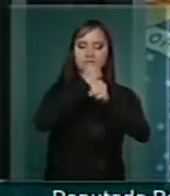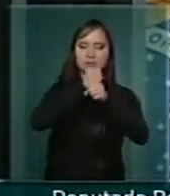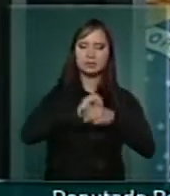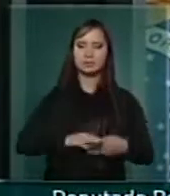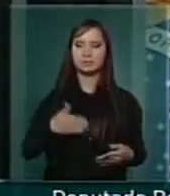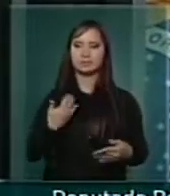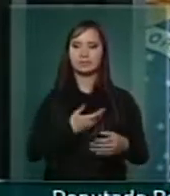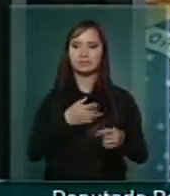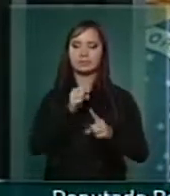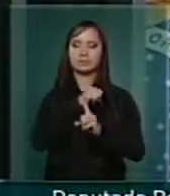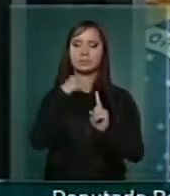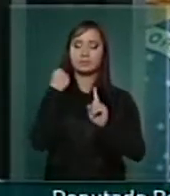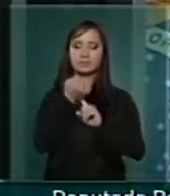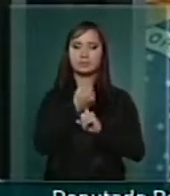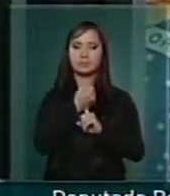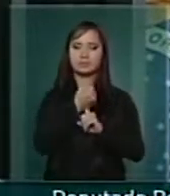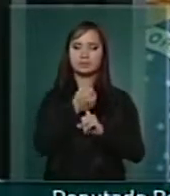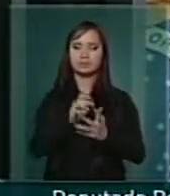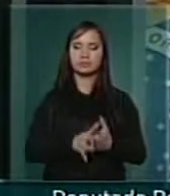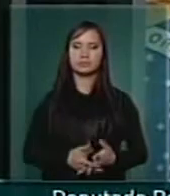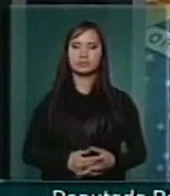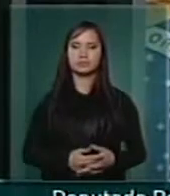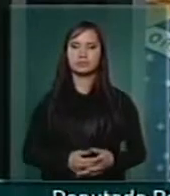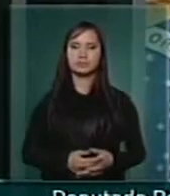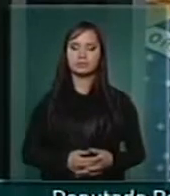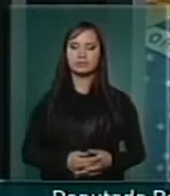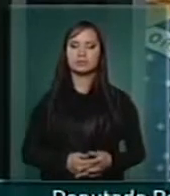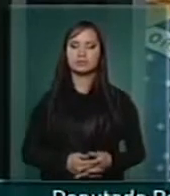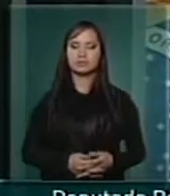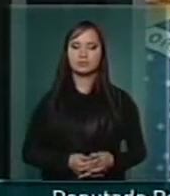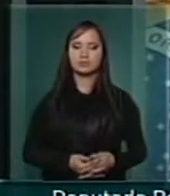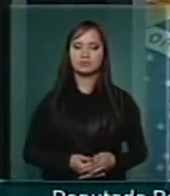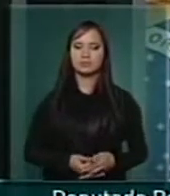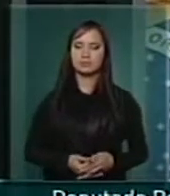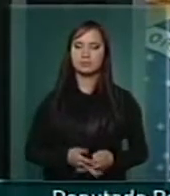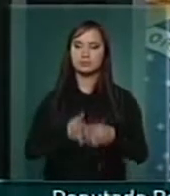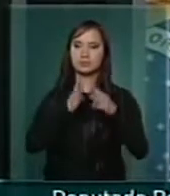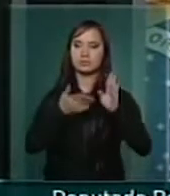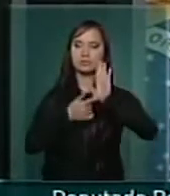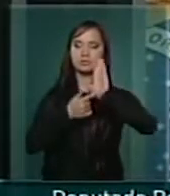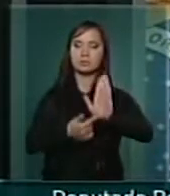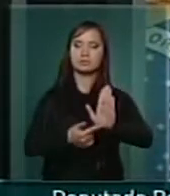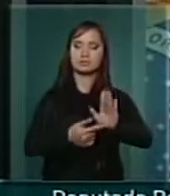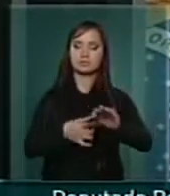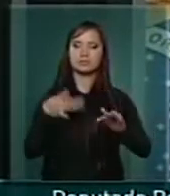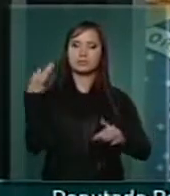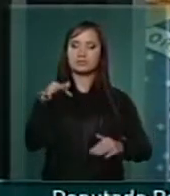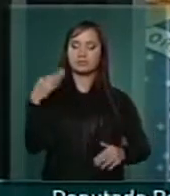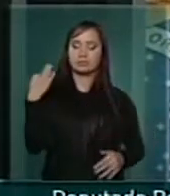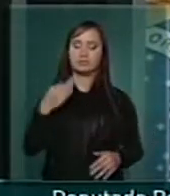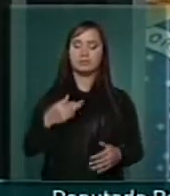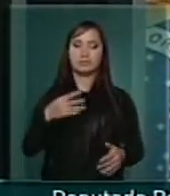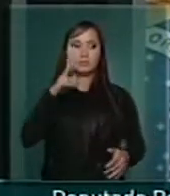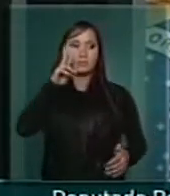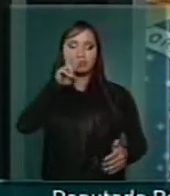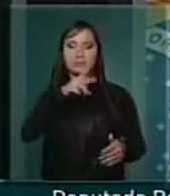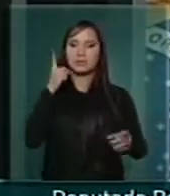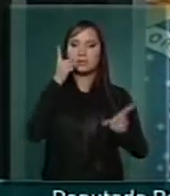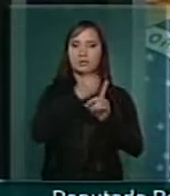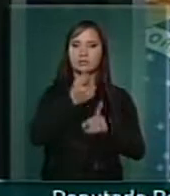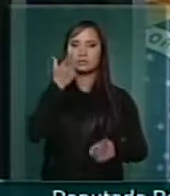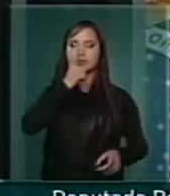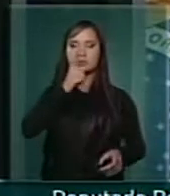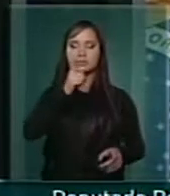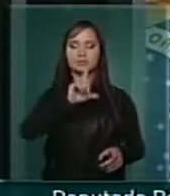Nossa sociedade, senhora presidenta, já amarga a dor de ver jovens e adultos enfrentando o vício da